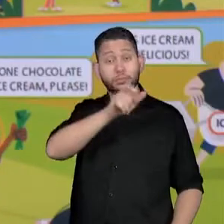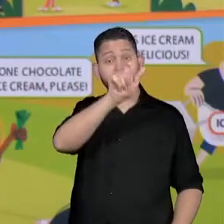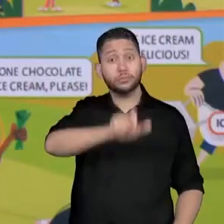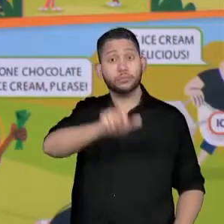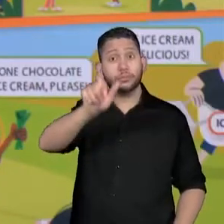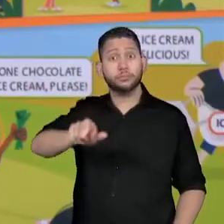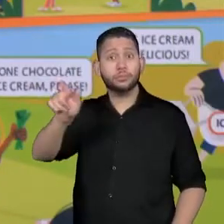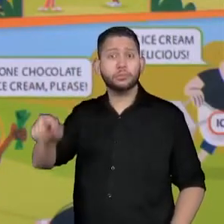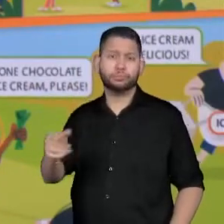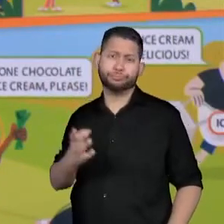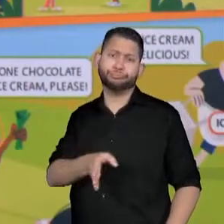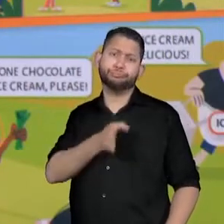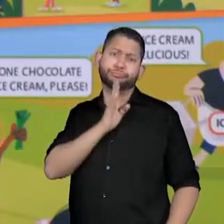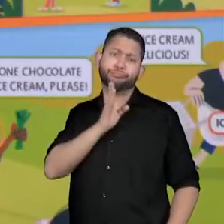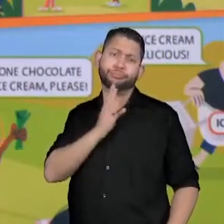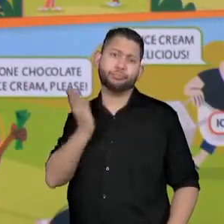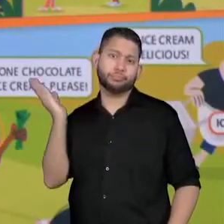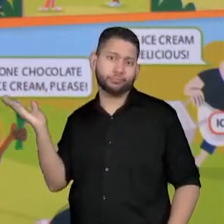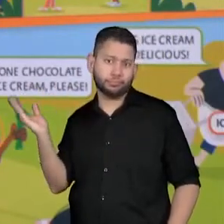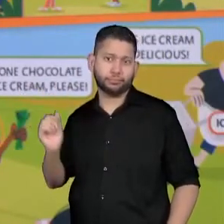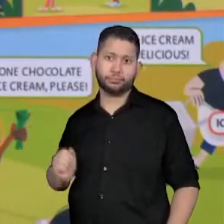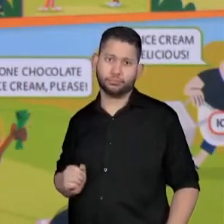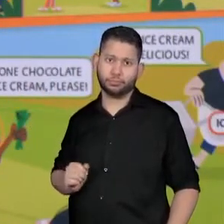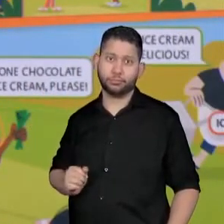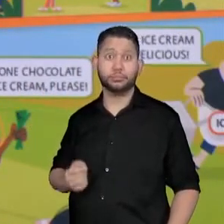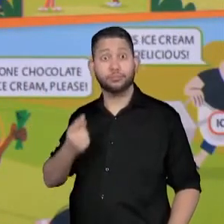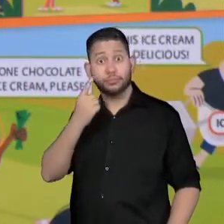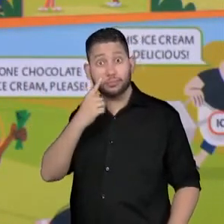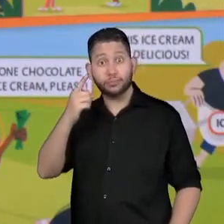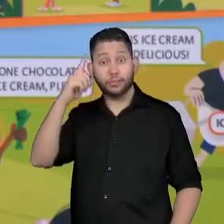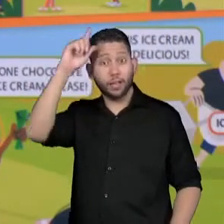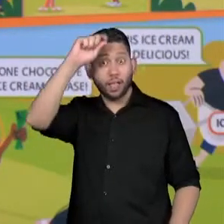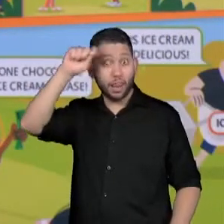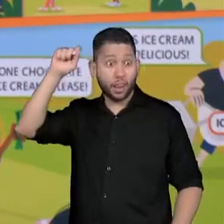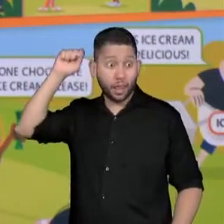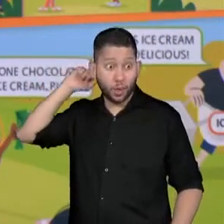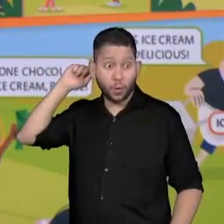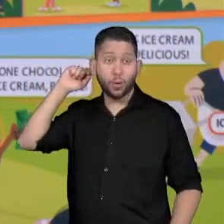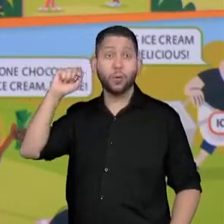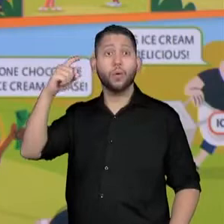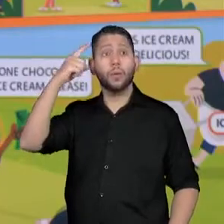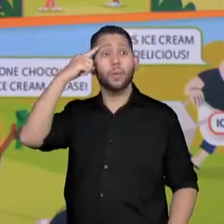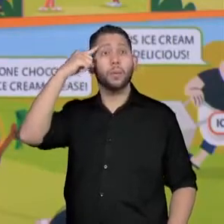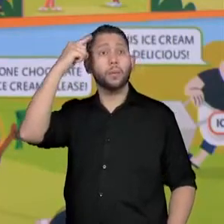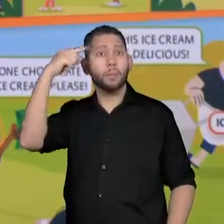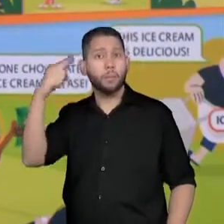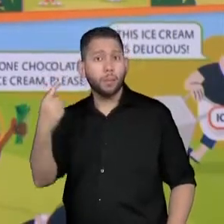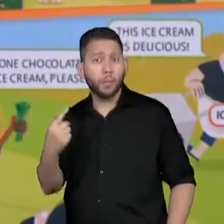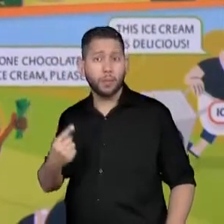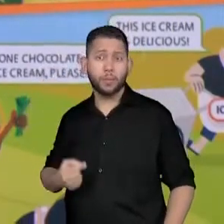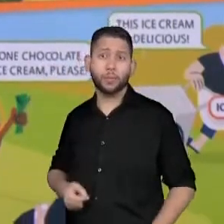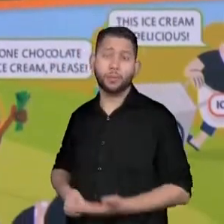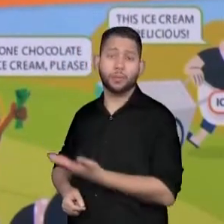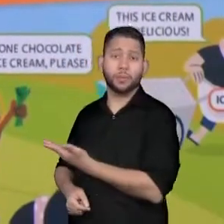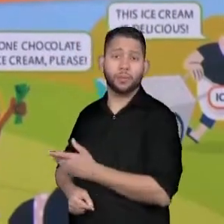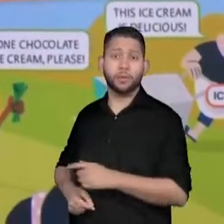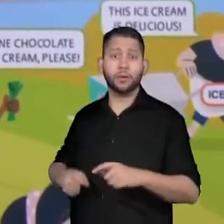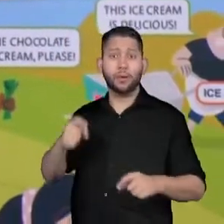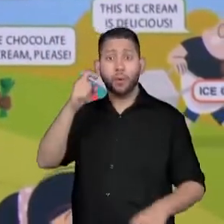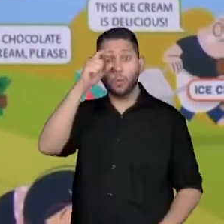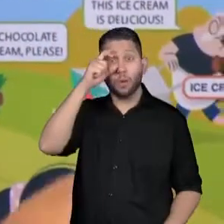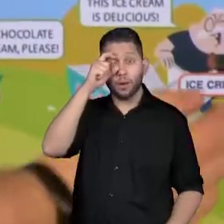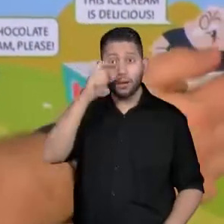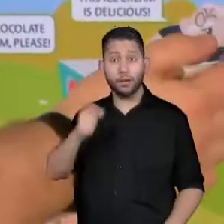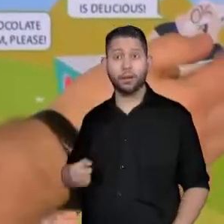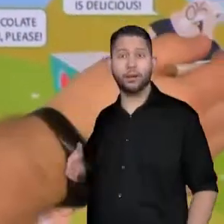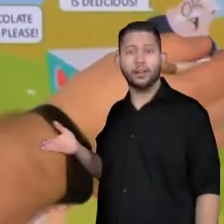Quem a gente já conhece. Kitty, temos aqui o Leo, Mary and Peter, Alan,